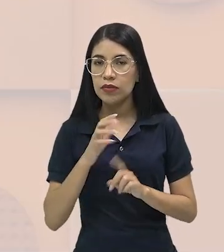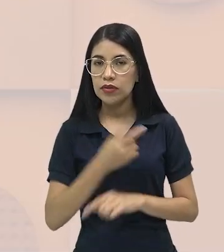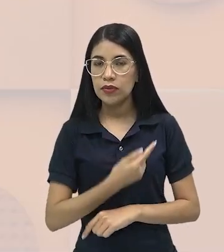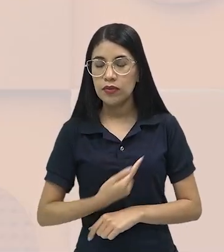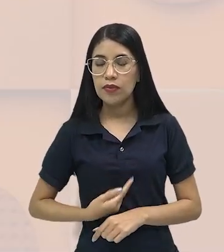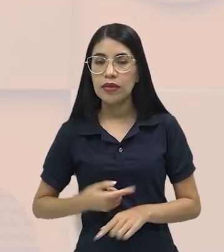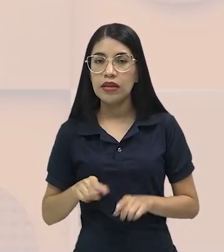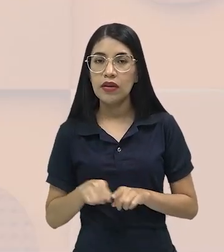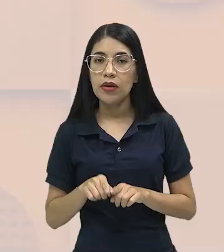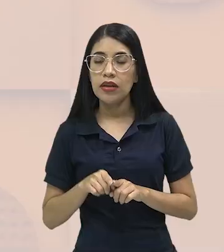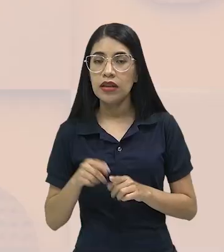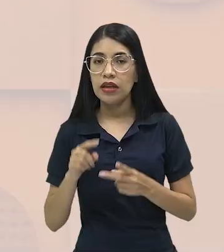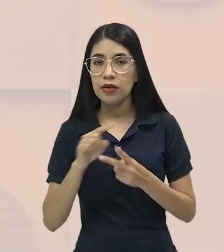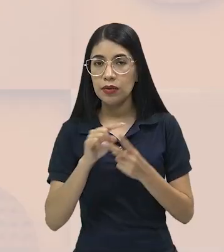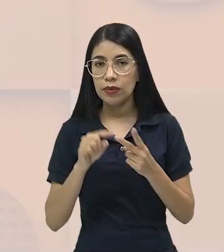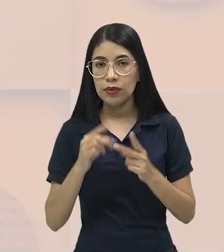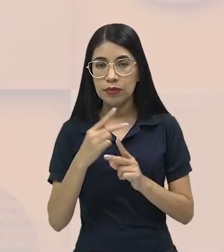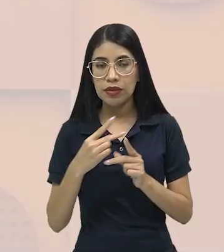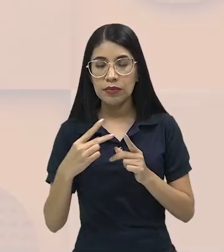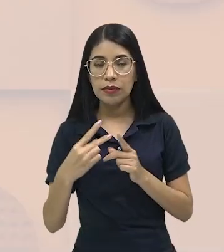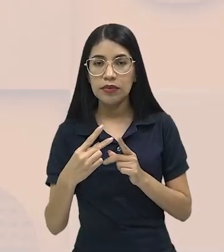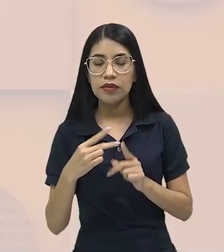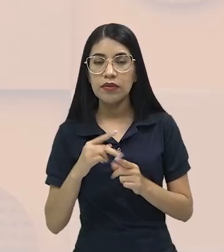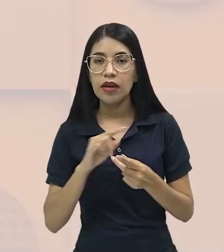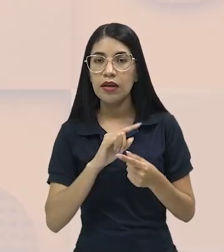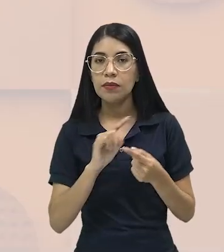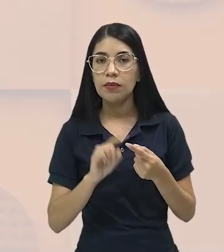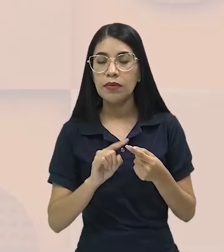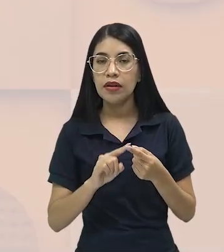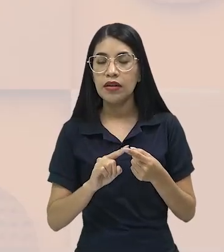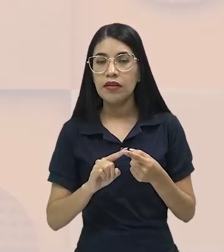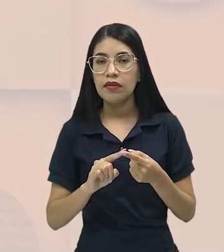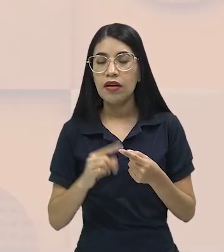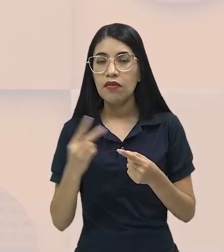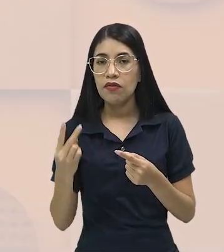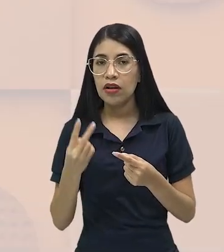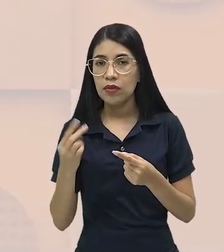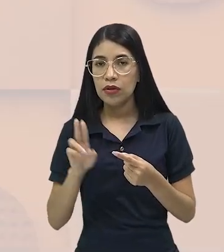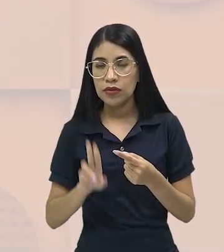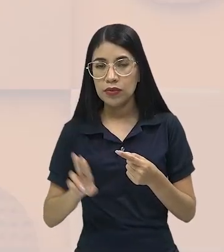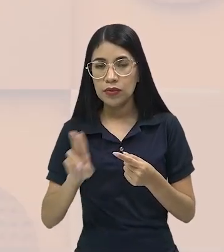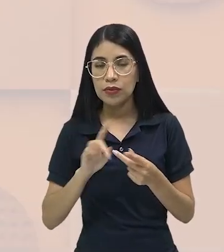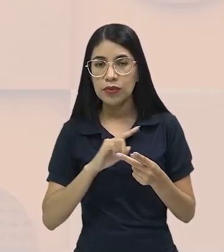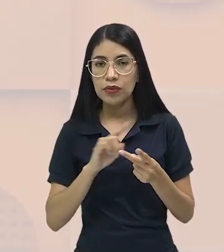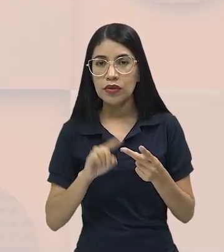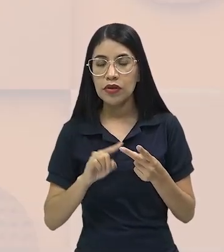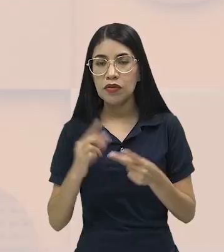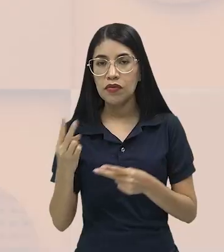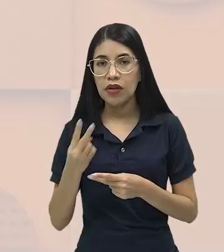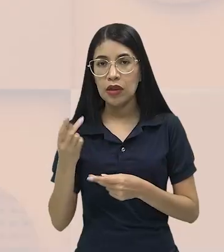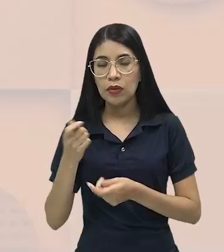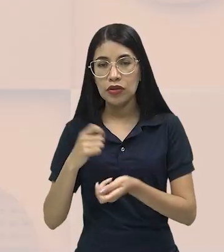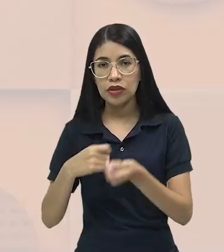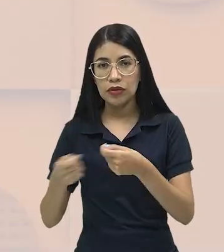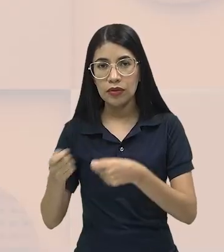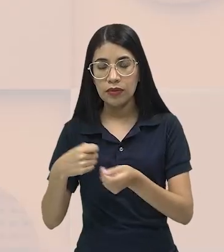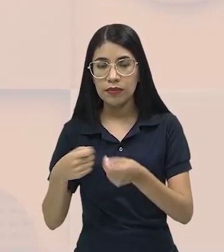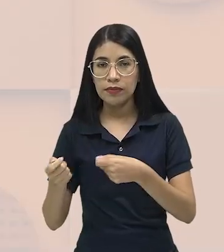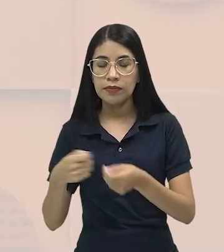duas perspectivas, tá bom? O que a gente vai chamar de valor de uso e valor de troca.